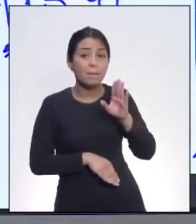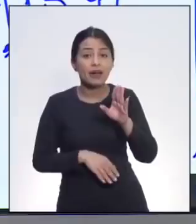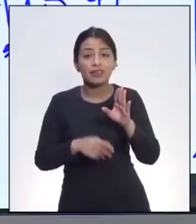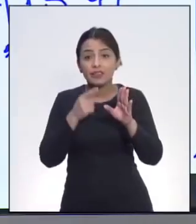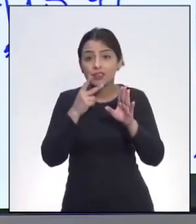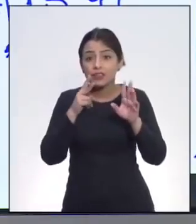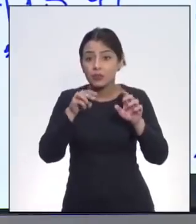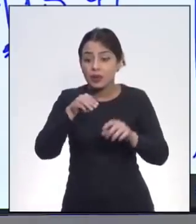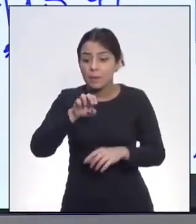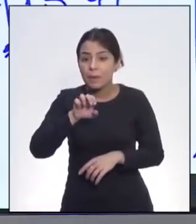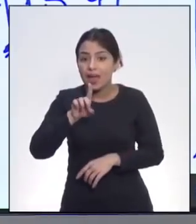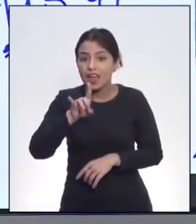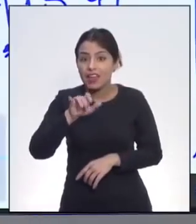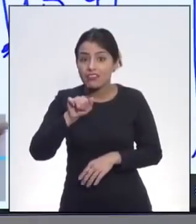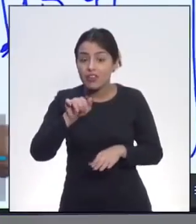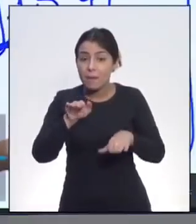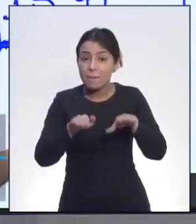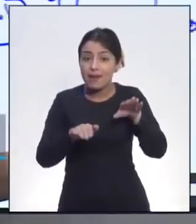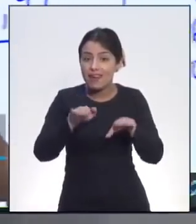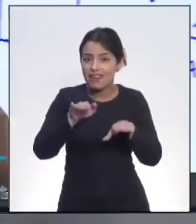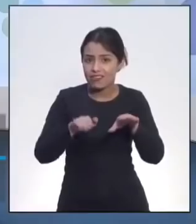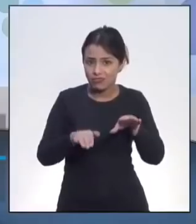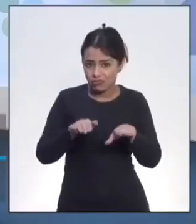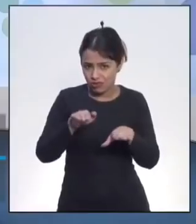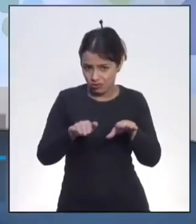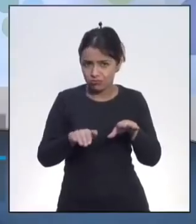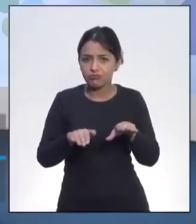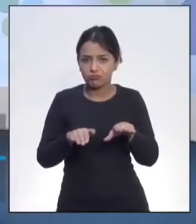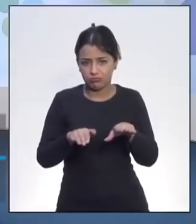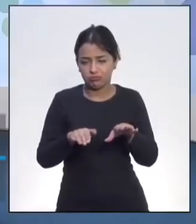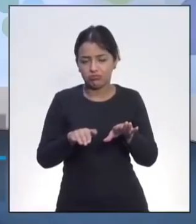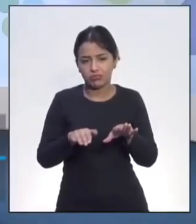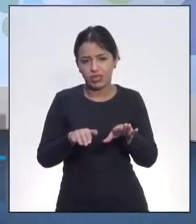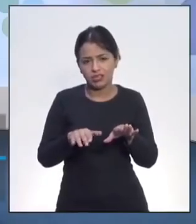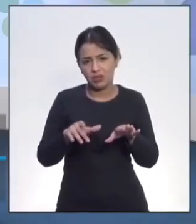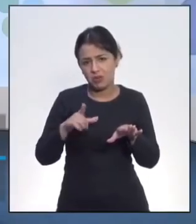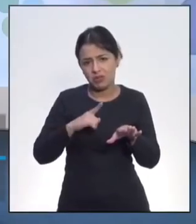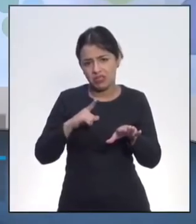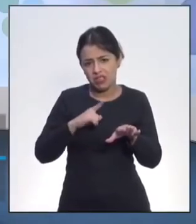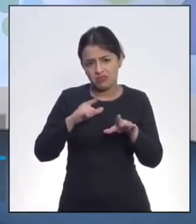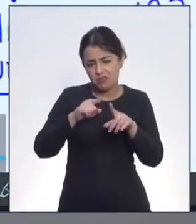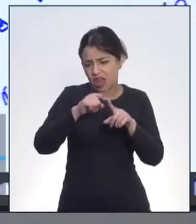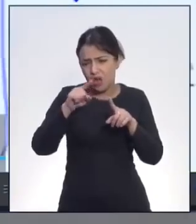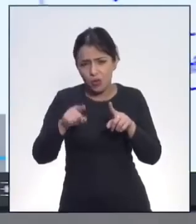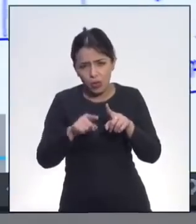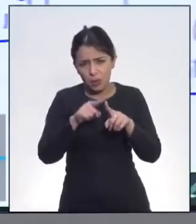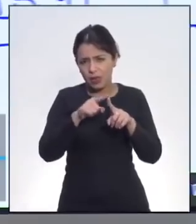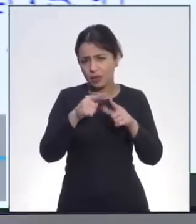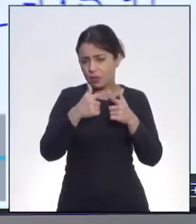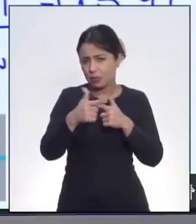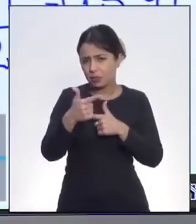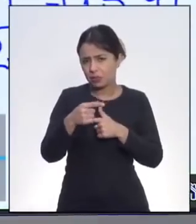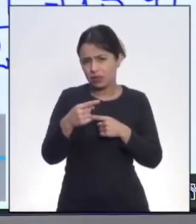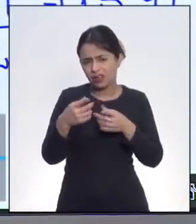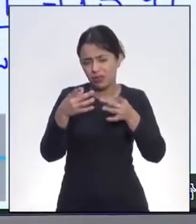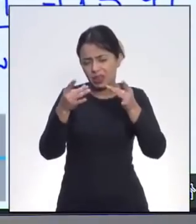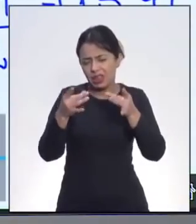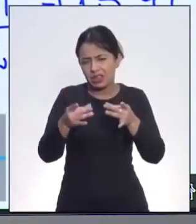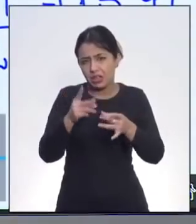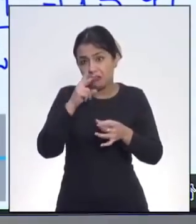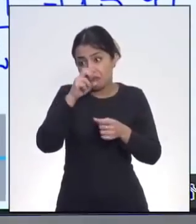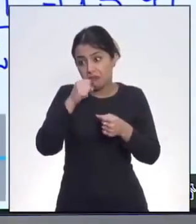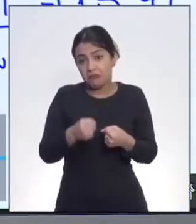estamos trabalhando com arredondamentos. Ultrapassou? Ultrapassou. Mas esse aí não é um detalhe, vamos dizer